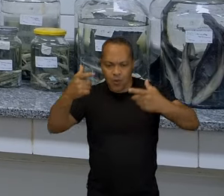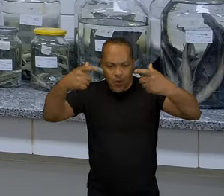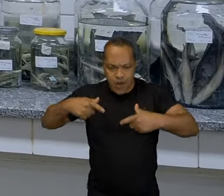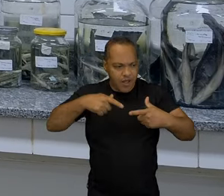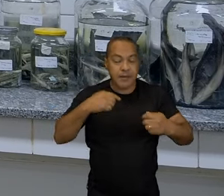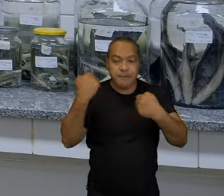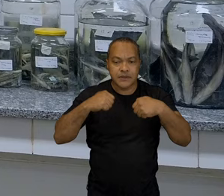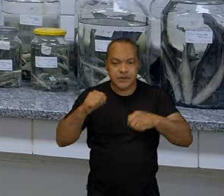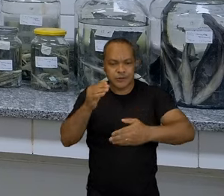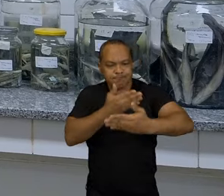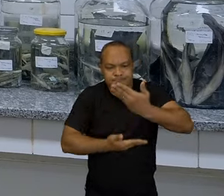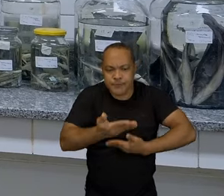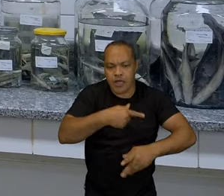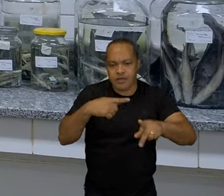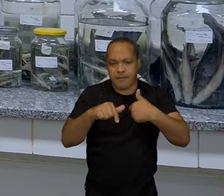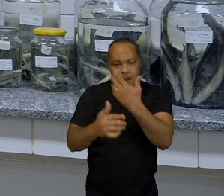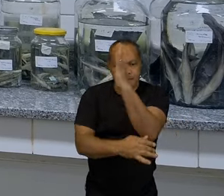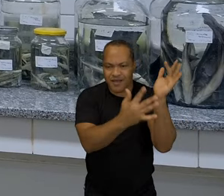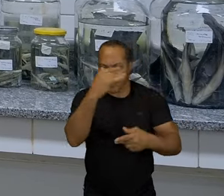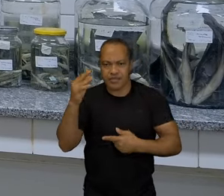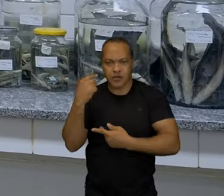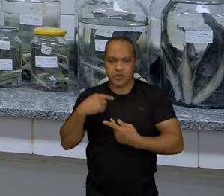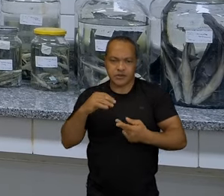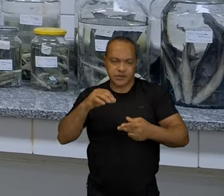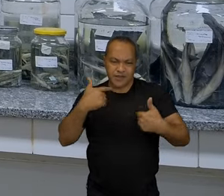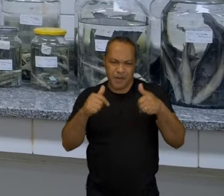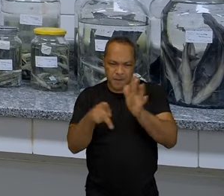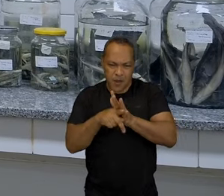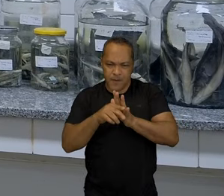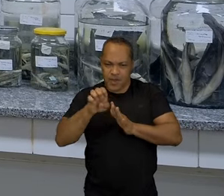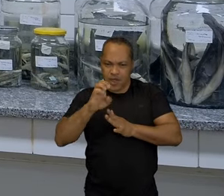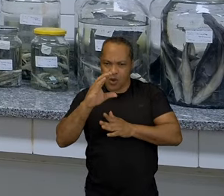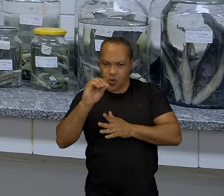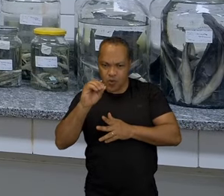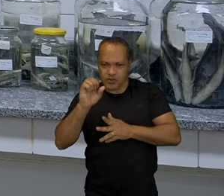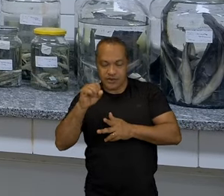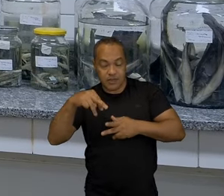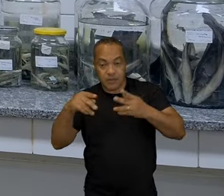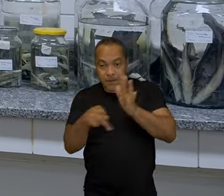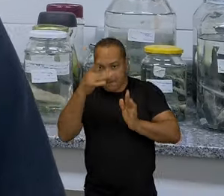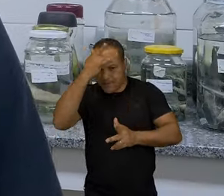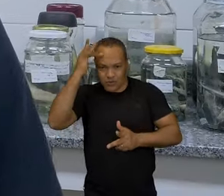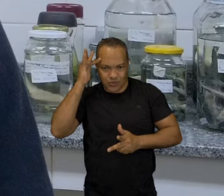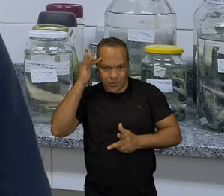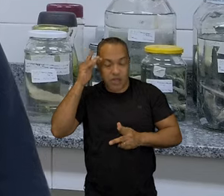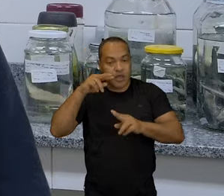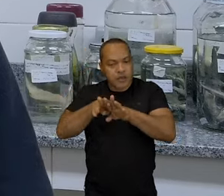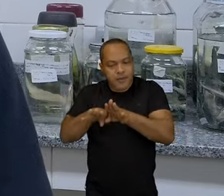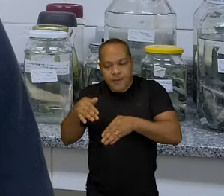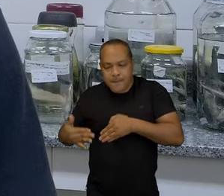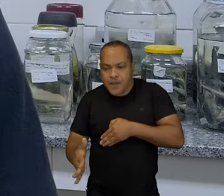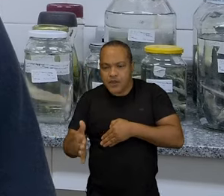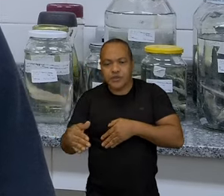ambiente, prestam uma série de serviços ambientais, os famosos serviços ecossistêmicos, para os seres humanos. E os